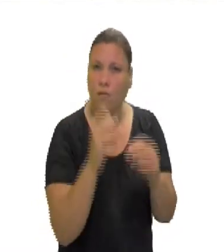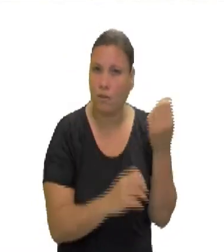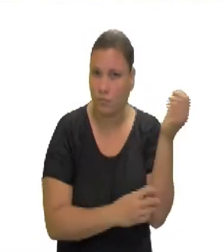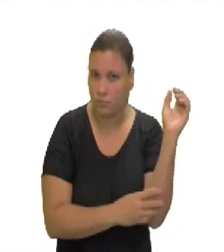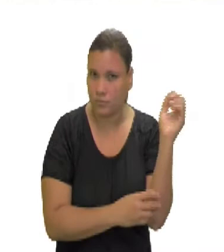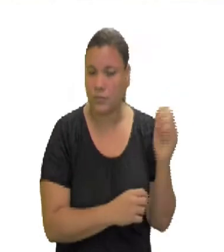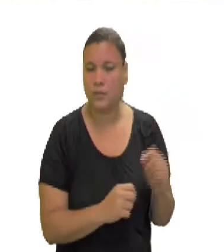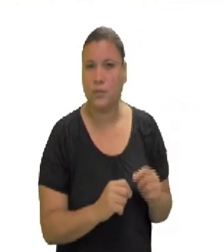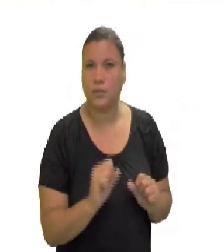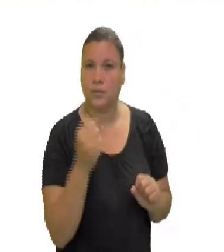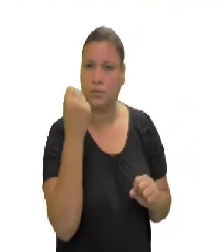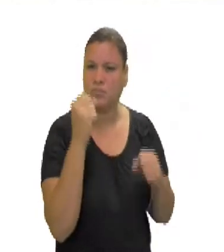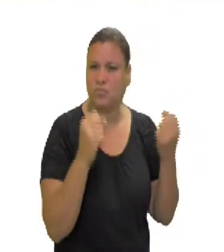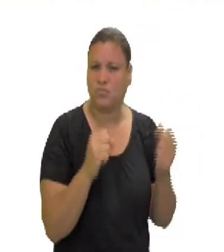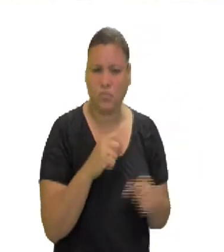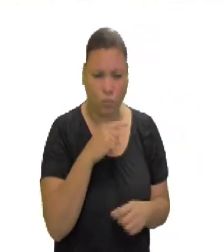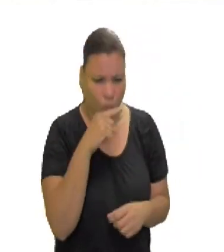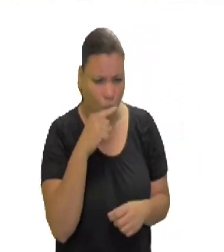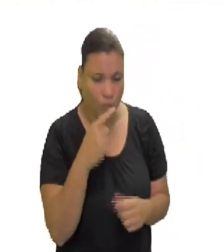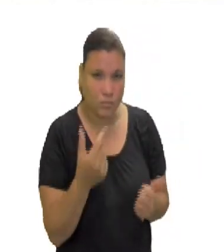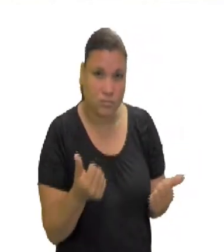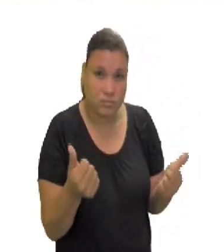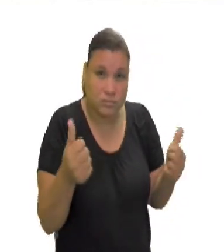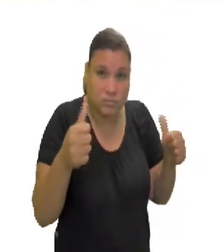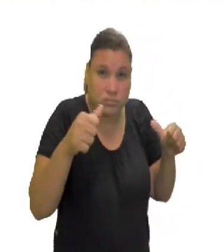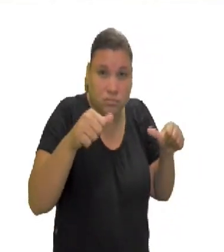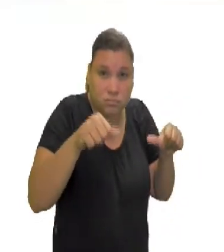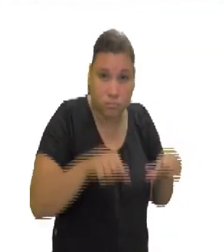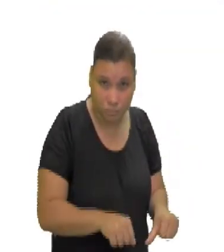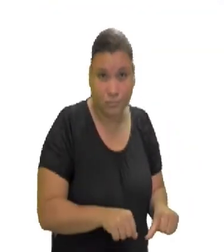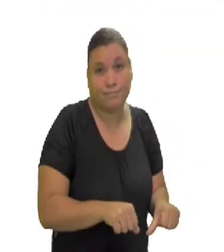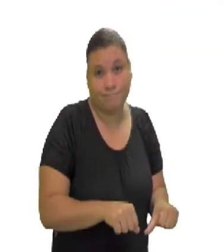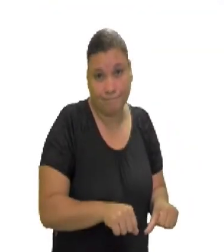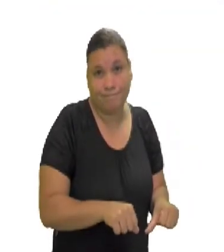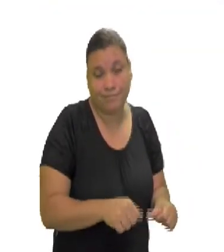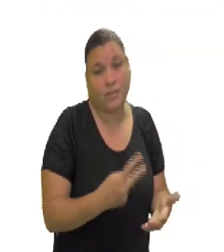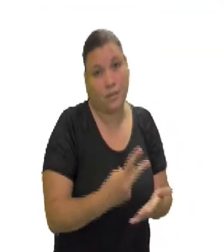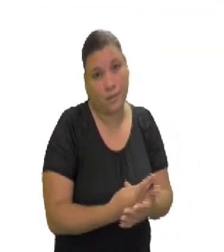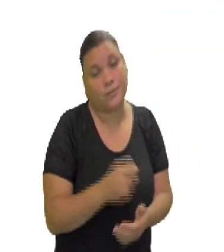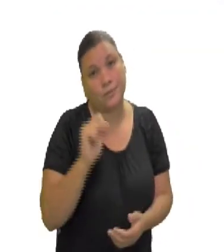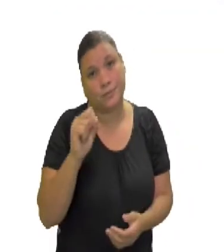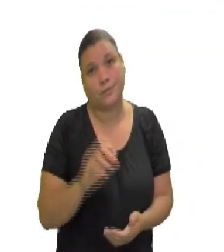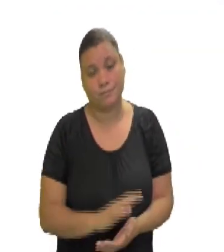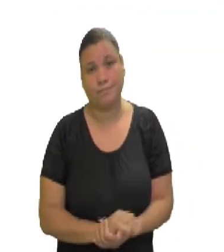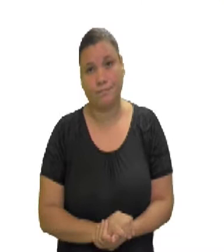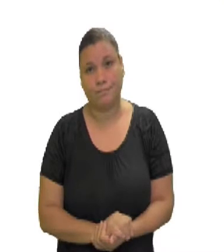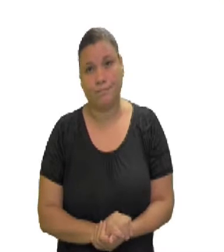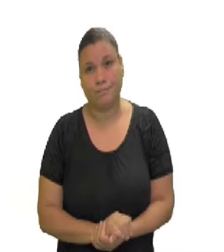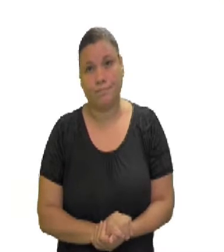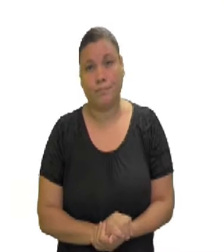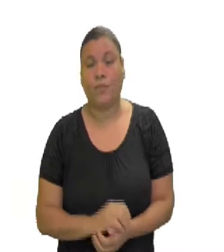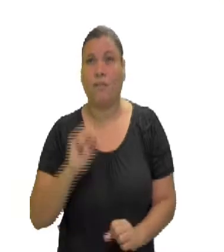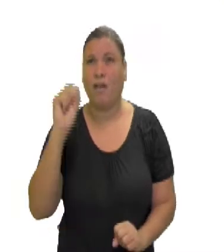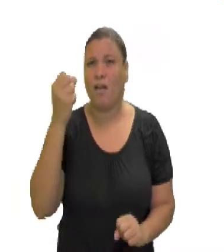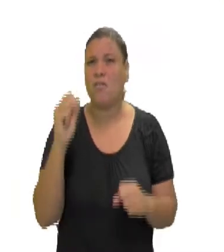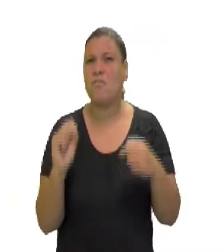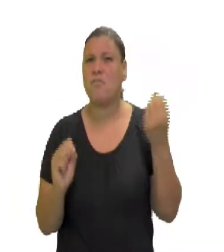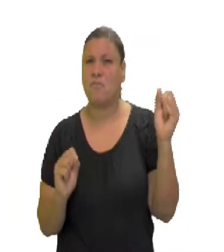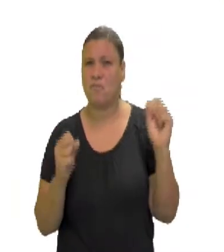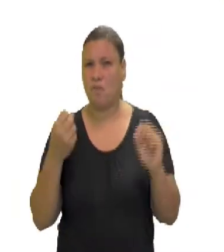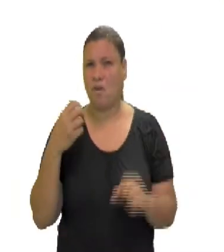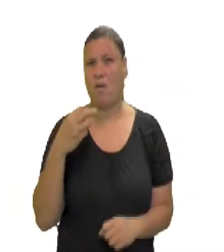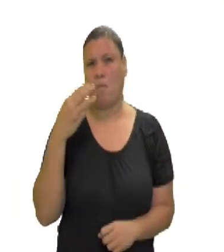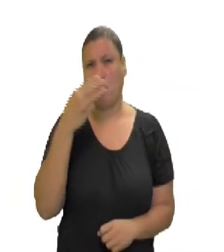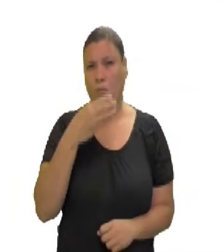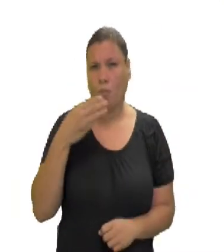e agora, o que a gente vai fazer? Ah lá, a crise da produção açucareira do Brasil. E aí? Portugal não